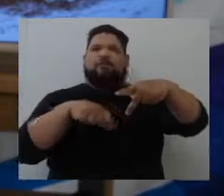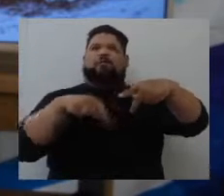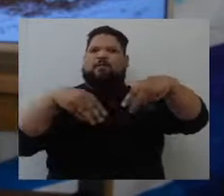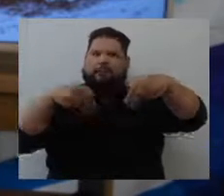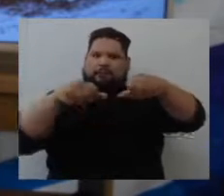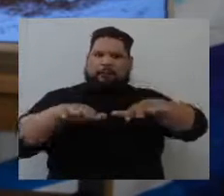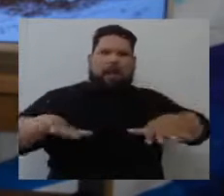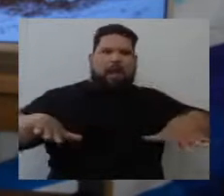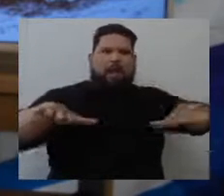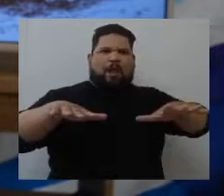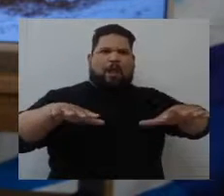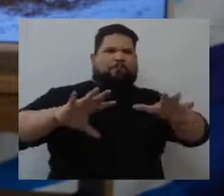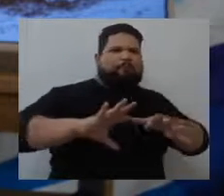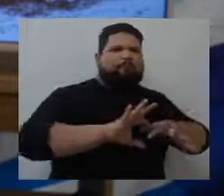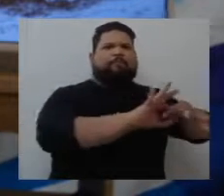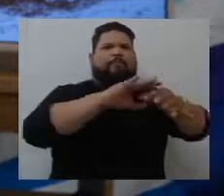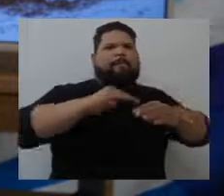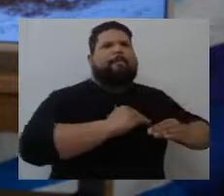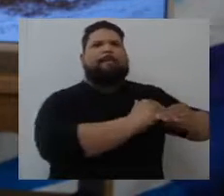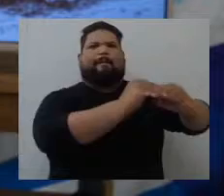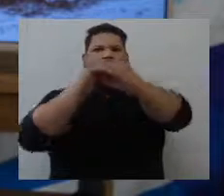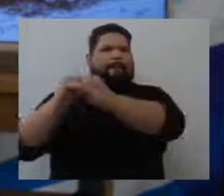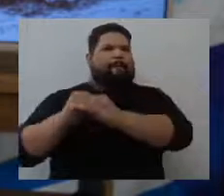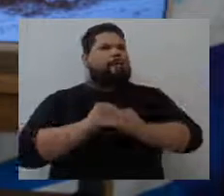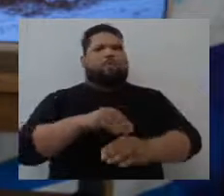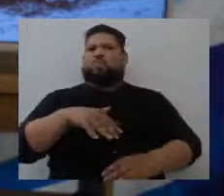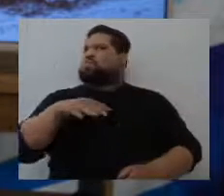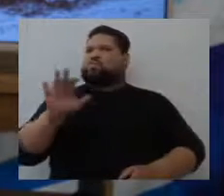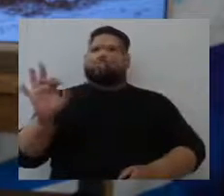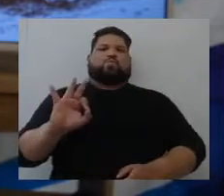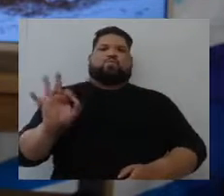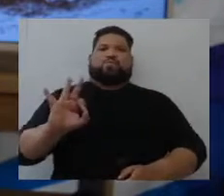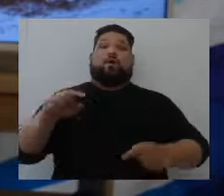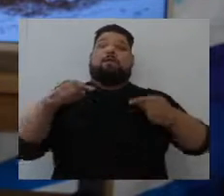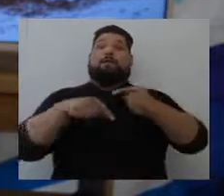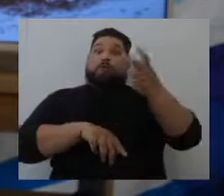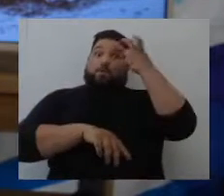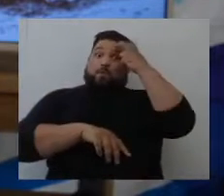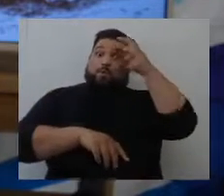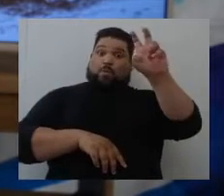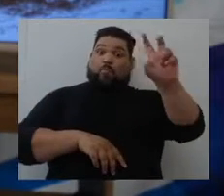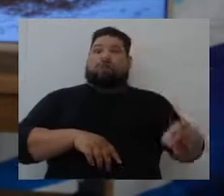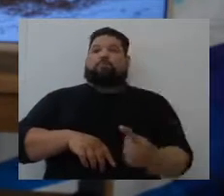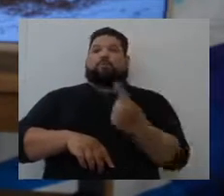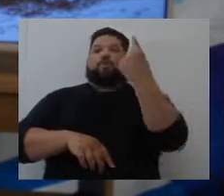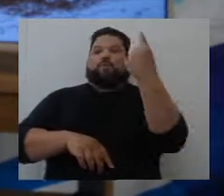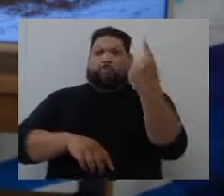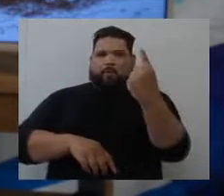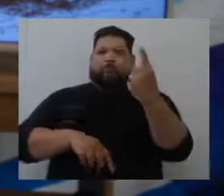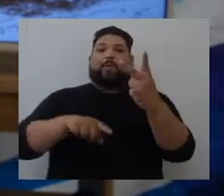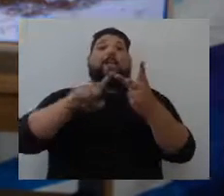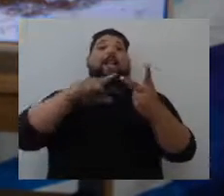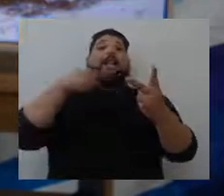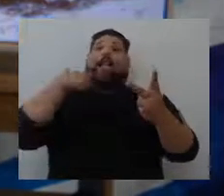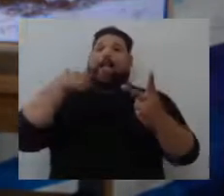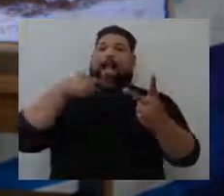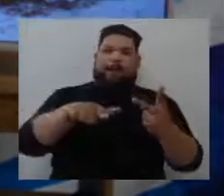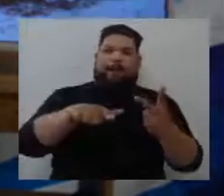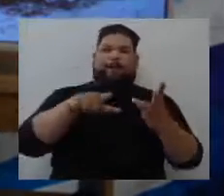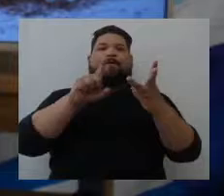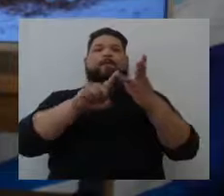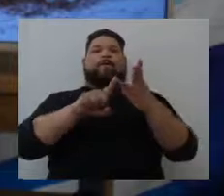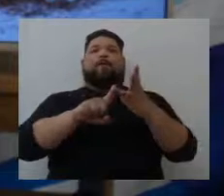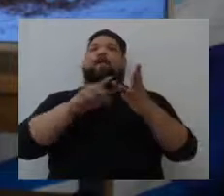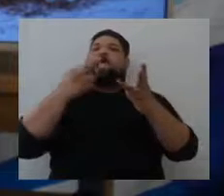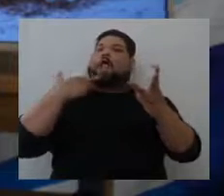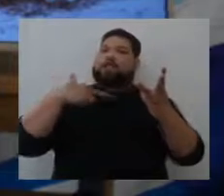território unificado, mas a uma cultura. Língua, religião,